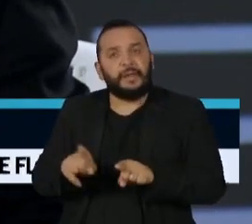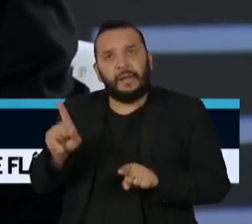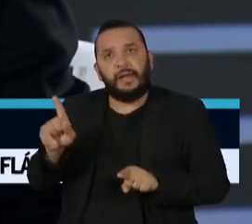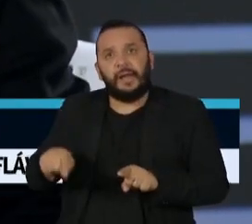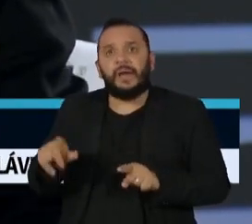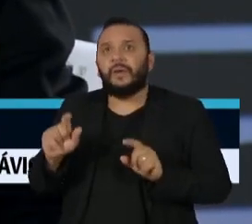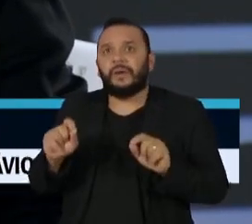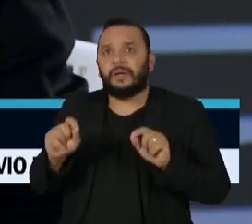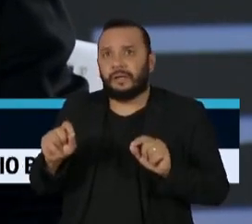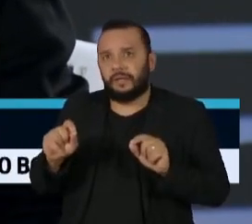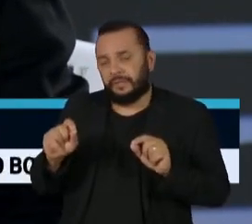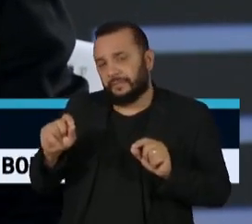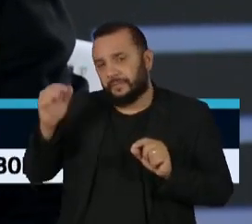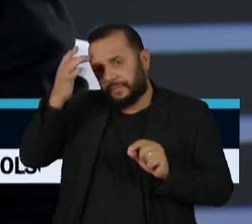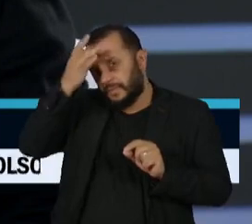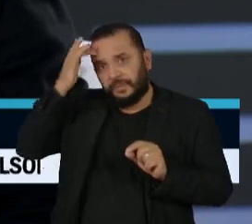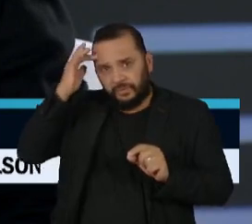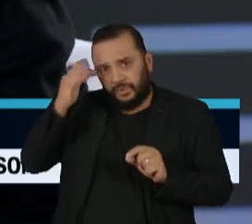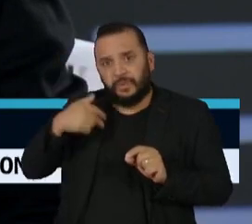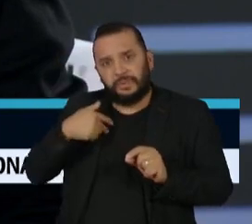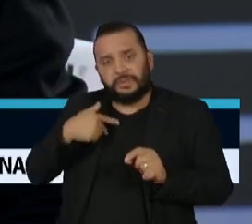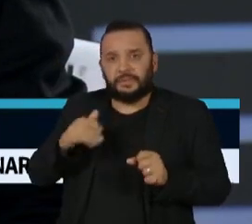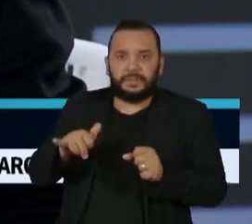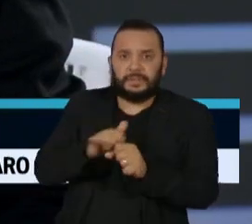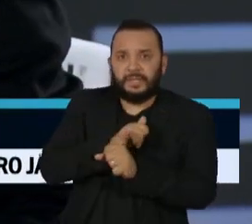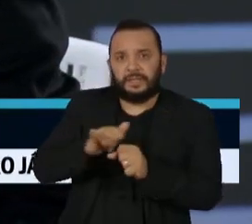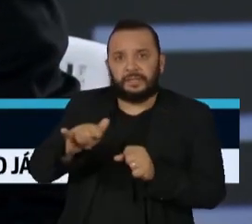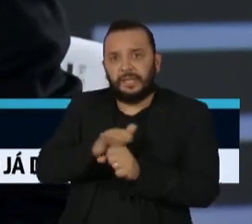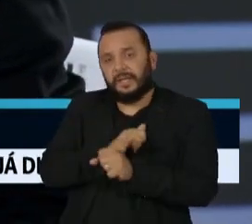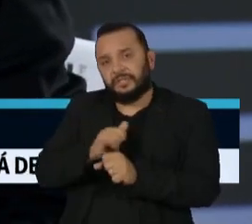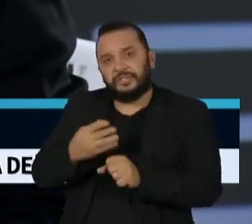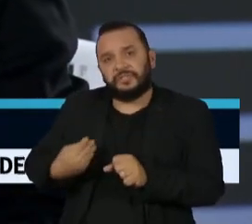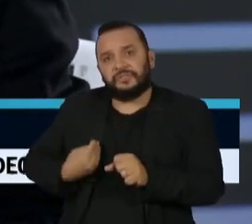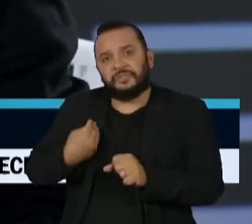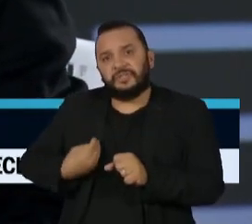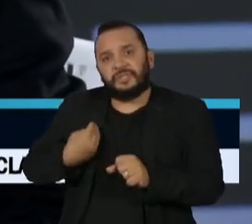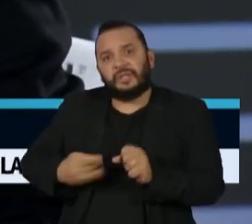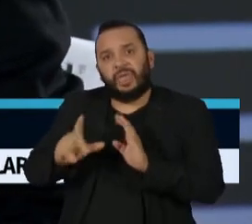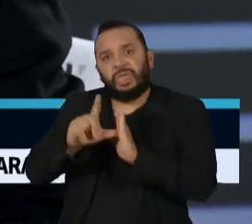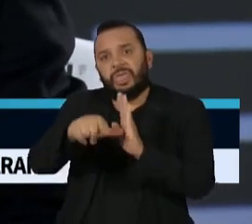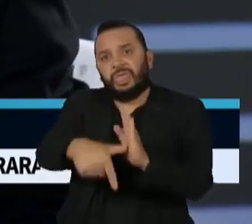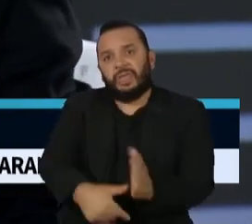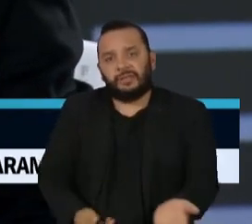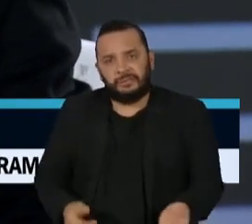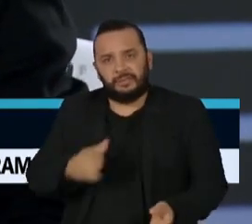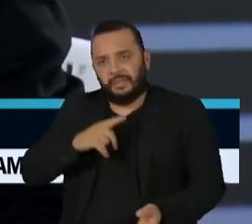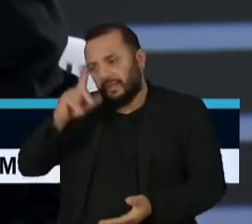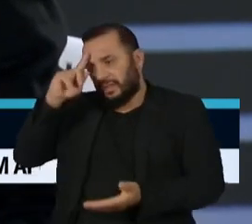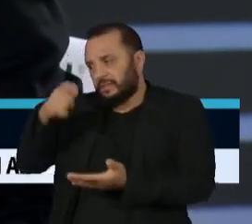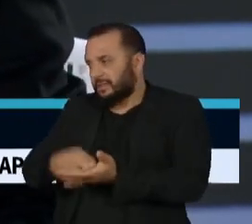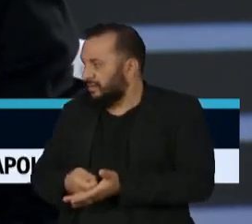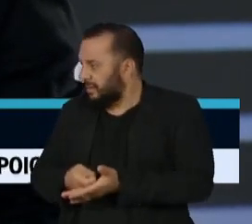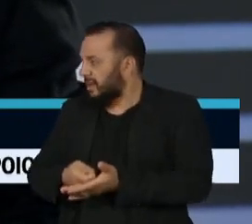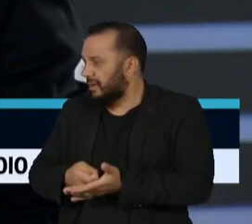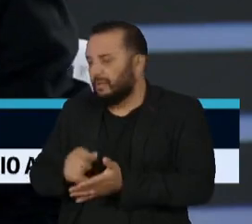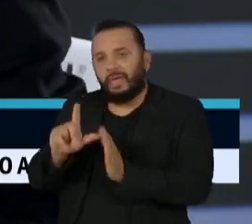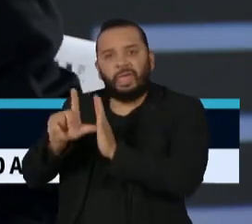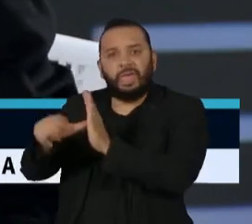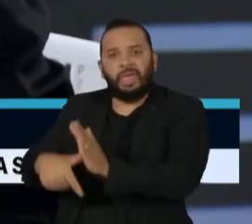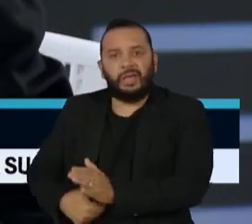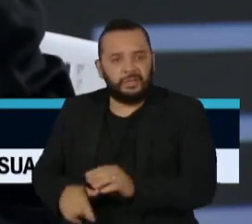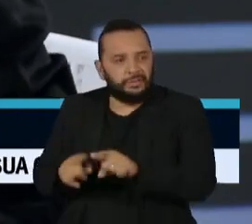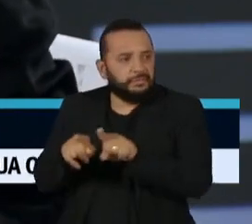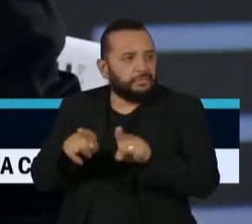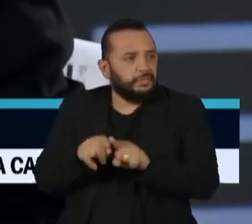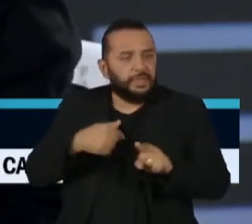life strategies. Estratégias lentas de vida. Então, toma decisões lentas, não sai de casa, não